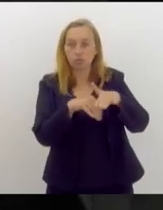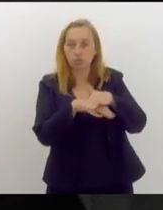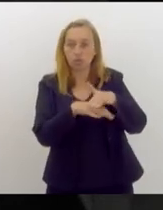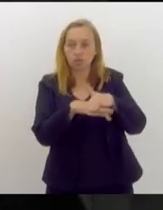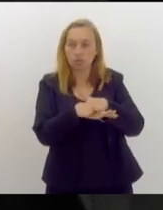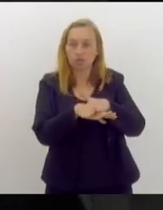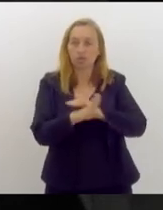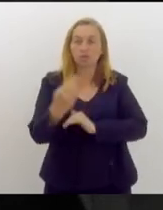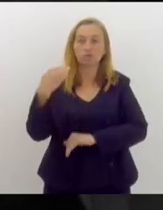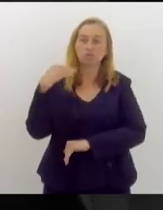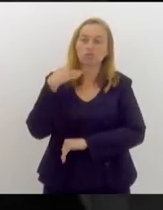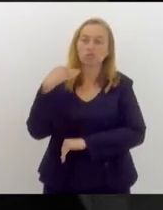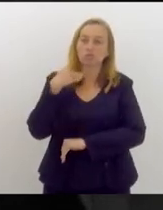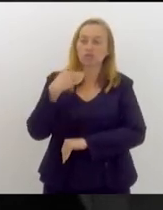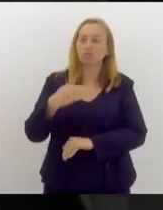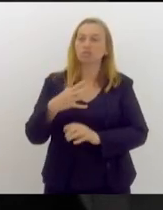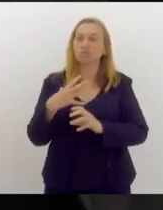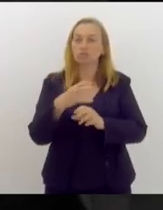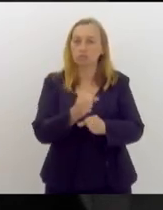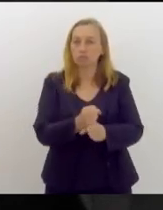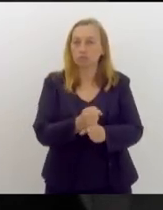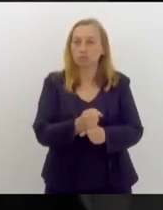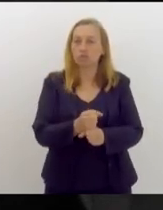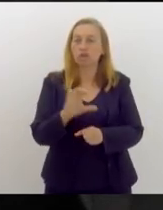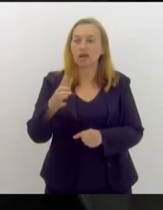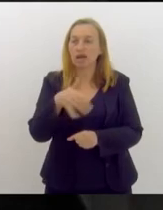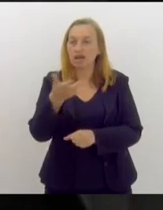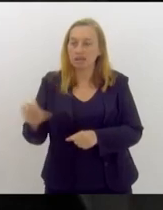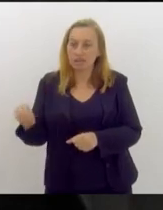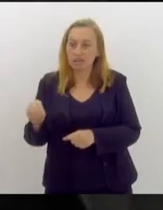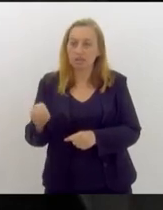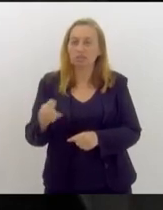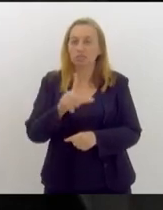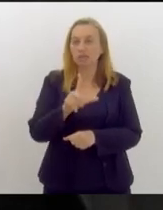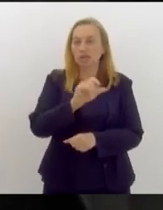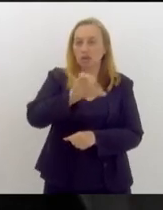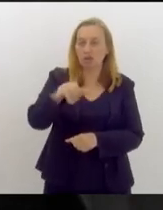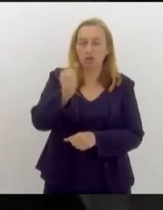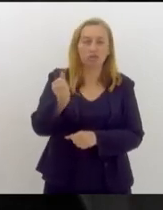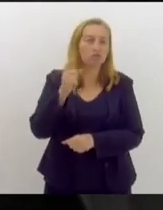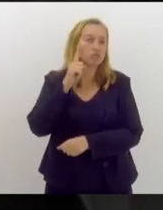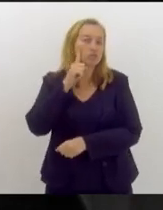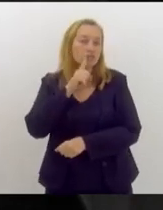contabilizavam no mesmo as ações das Americanas